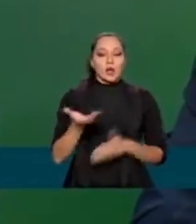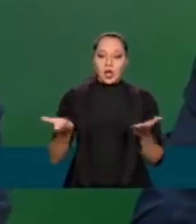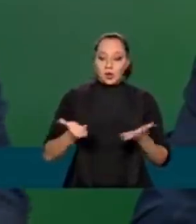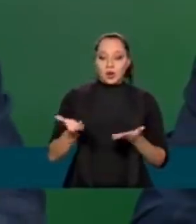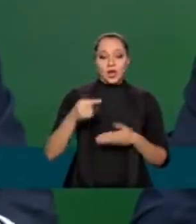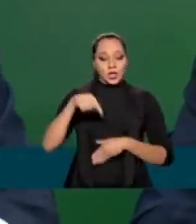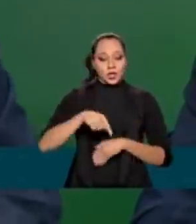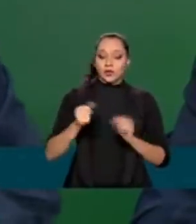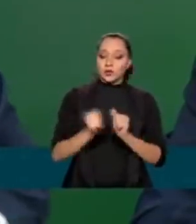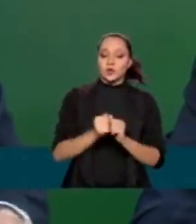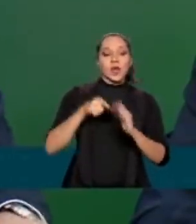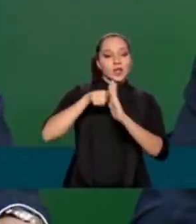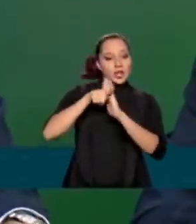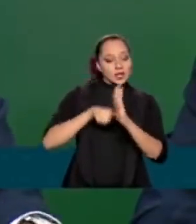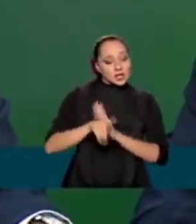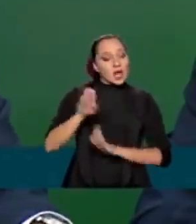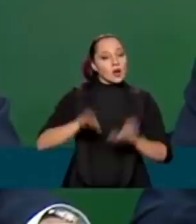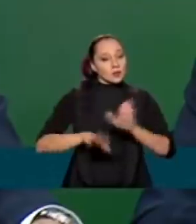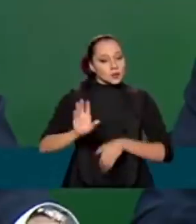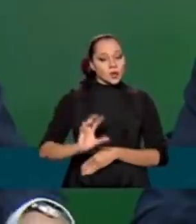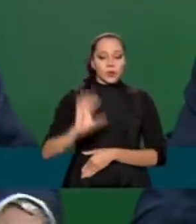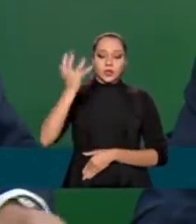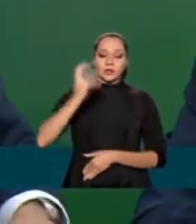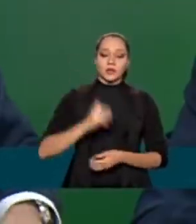analisar alguns fatos.